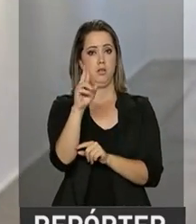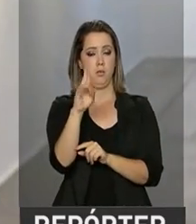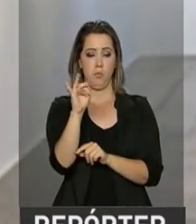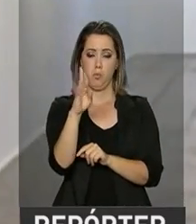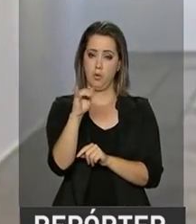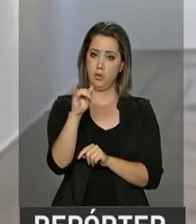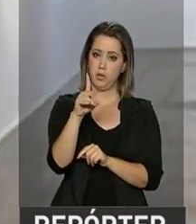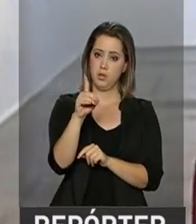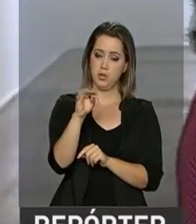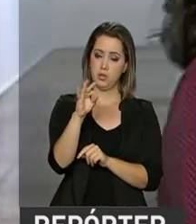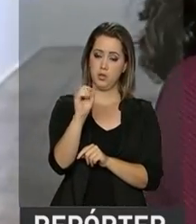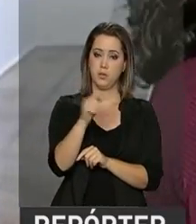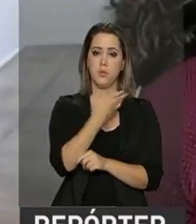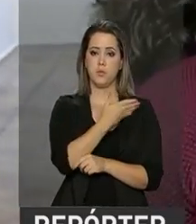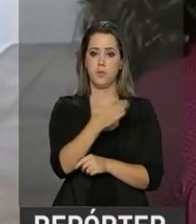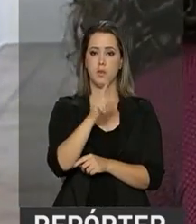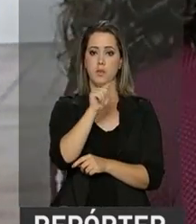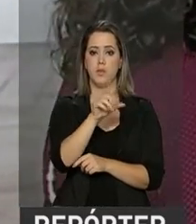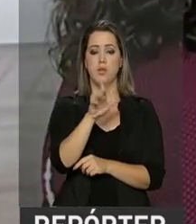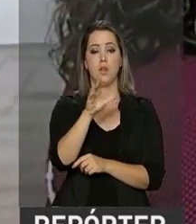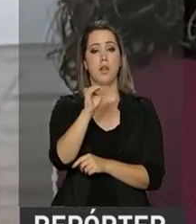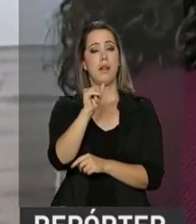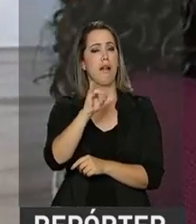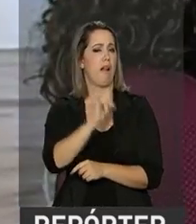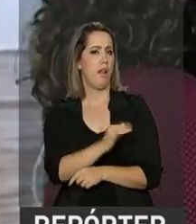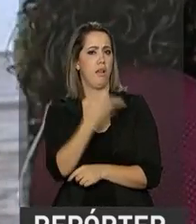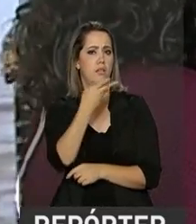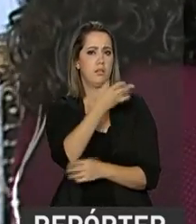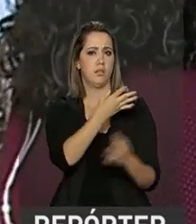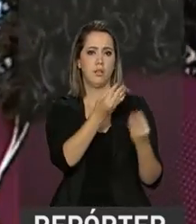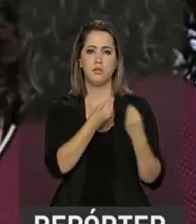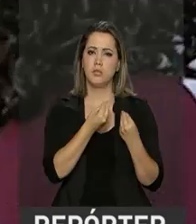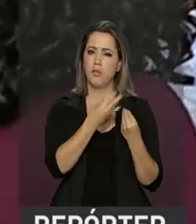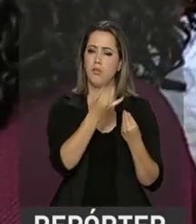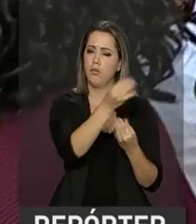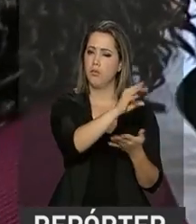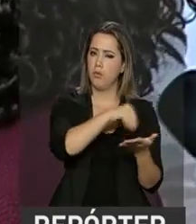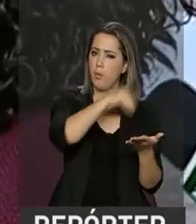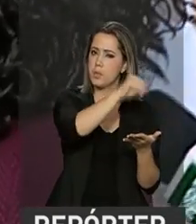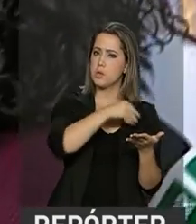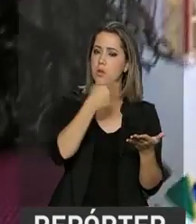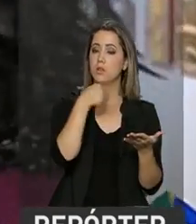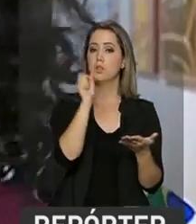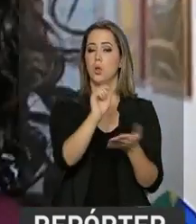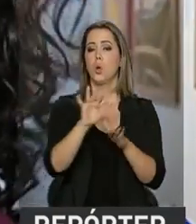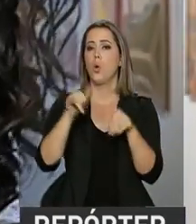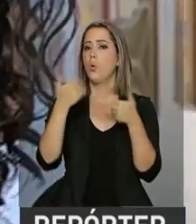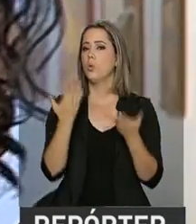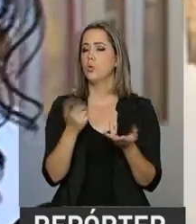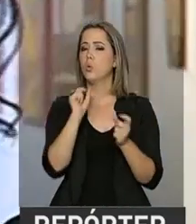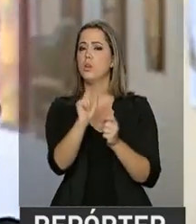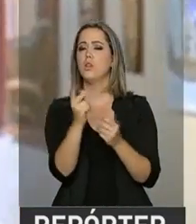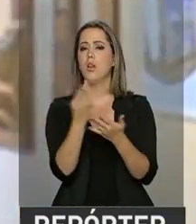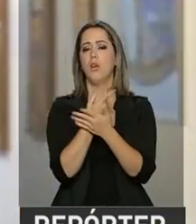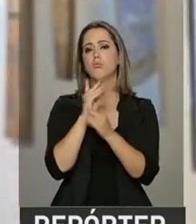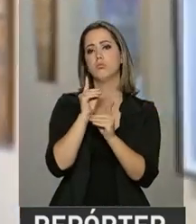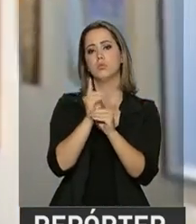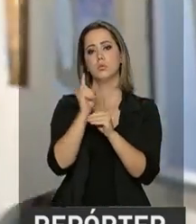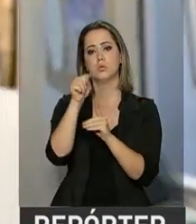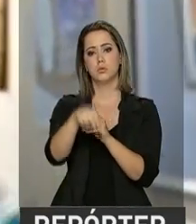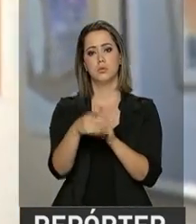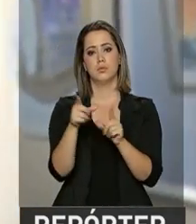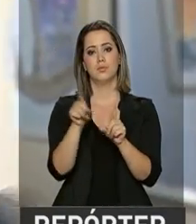exposição é é o curador cle de Paula Clei boa noite quem vier até aqui vai encontrar ah quais traços da arte